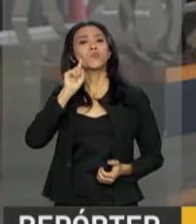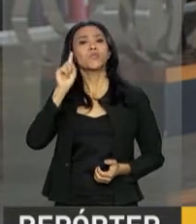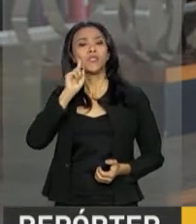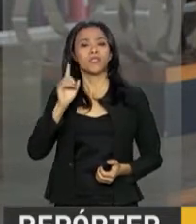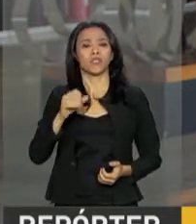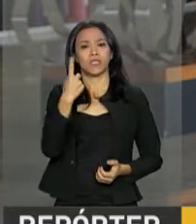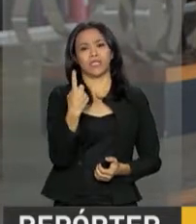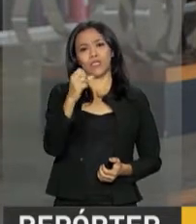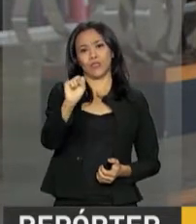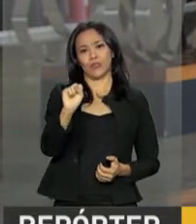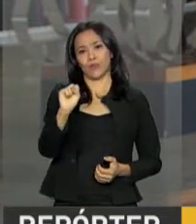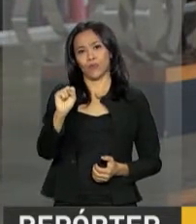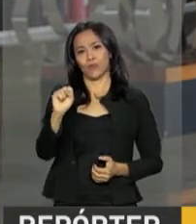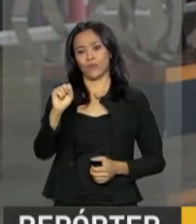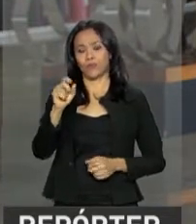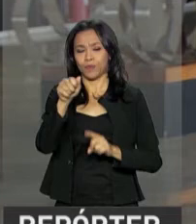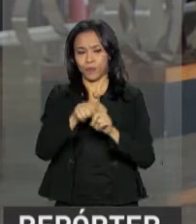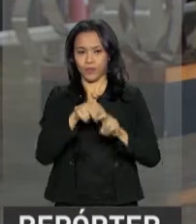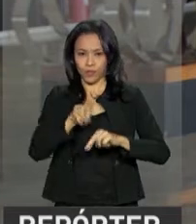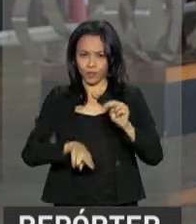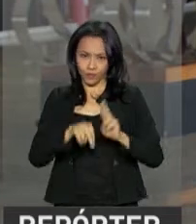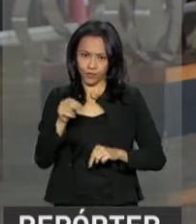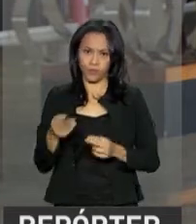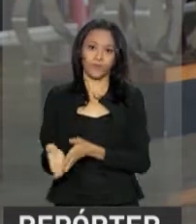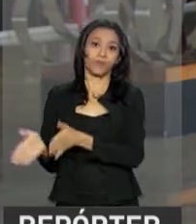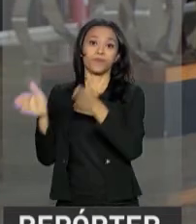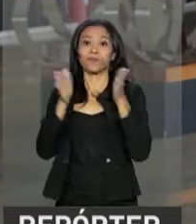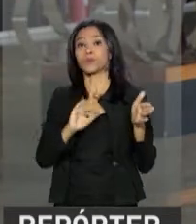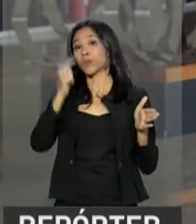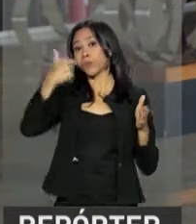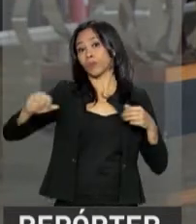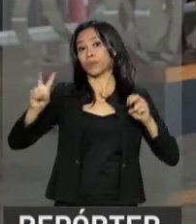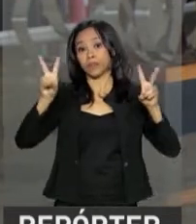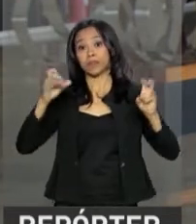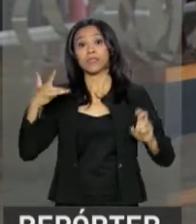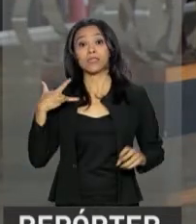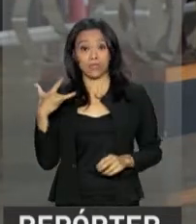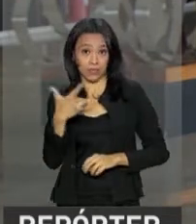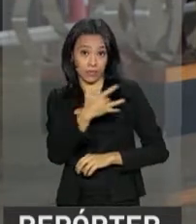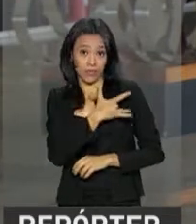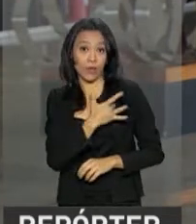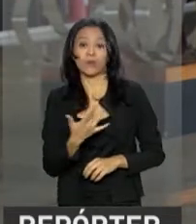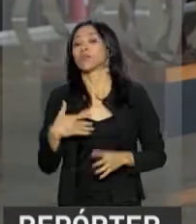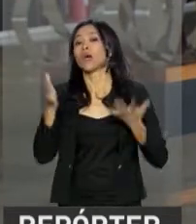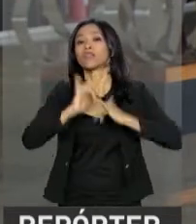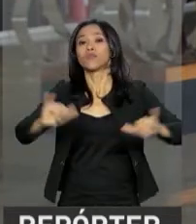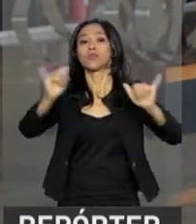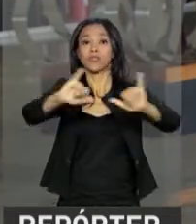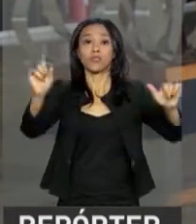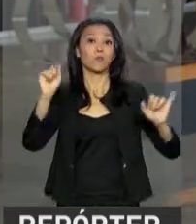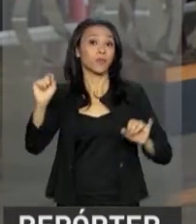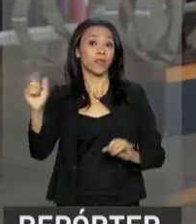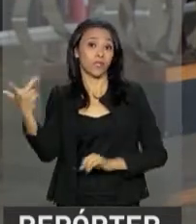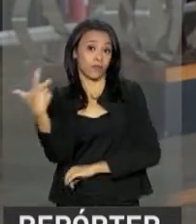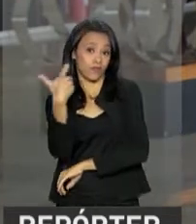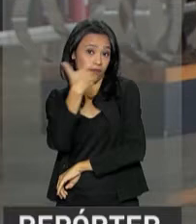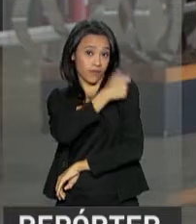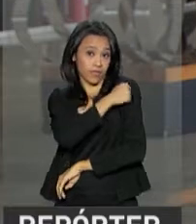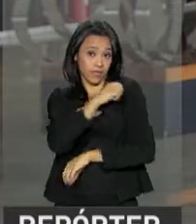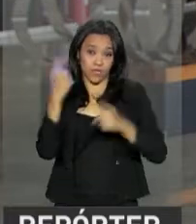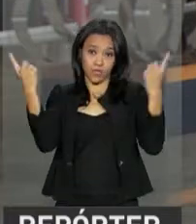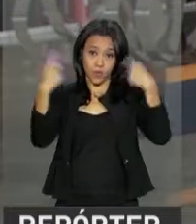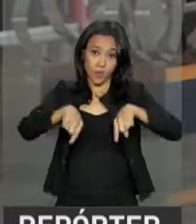18 de junho e agora falando em saúde e thaíssa sobre a campanha nacional da vacinação de vacinação